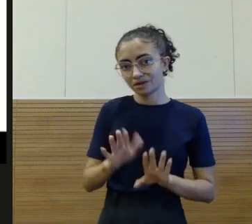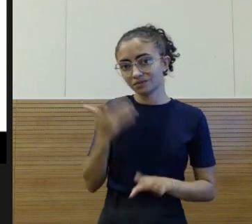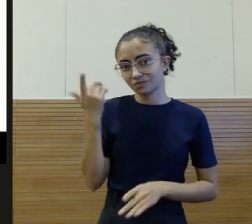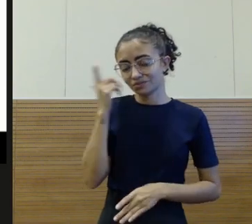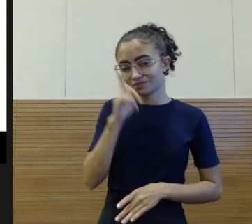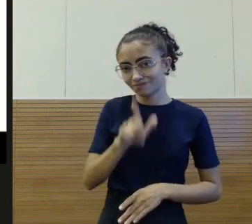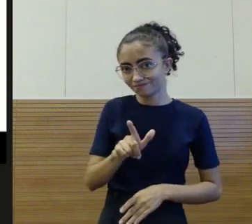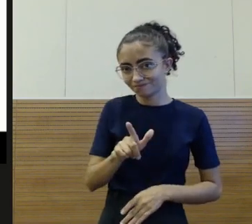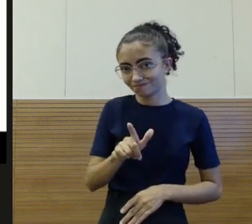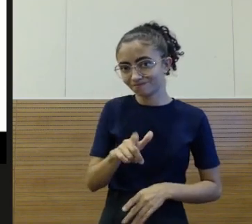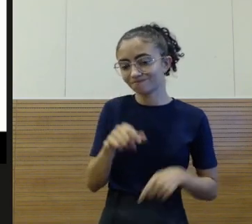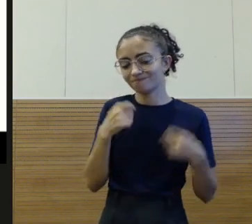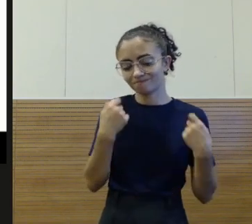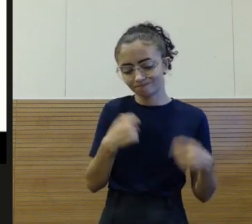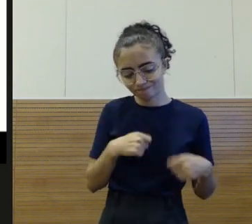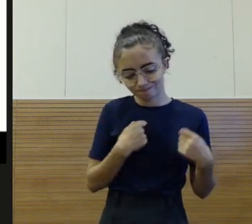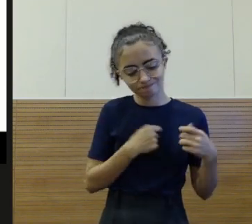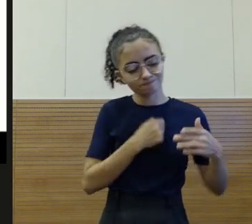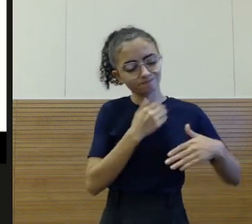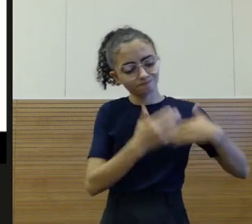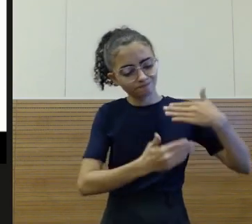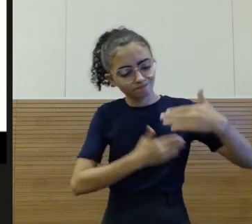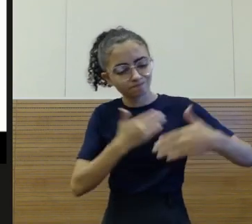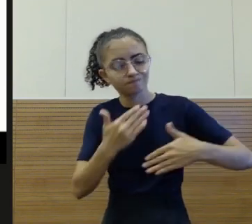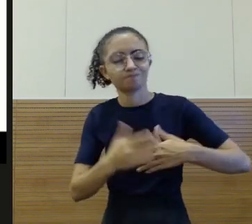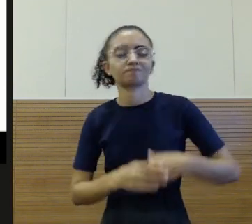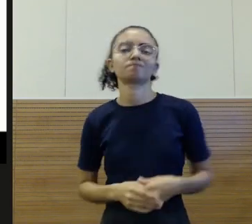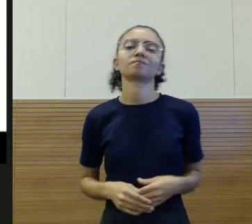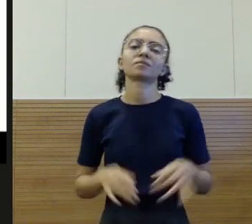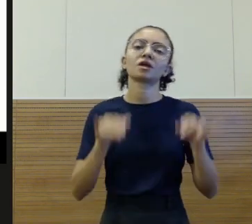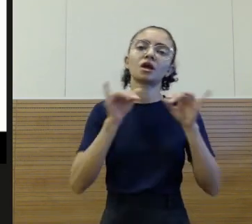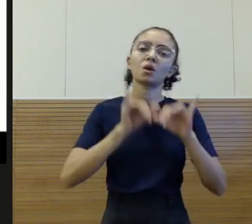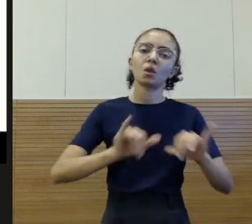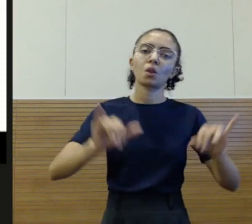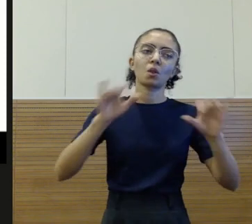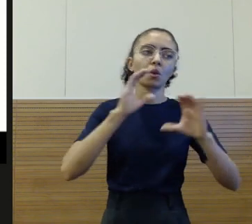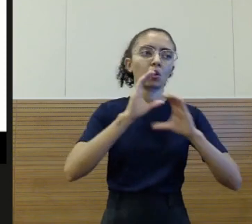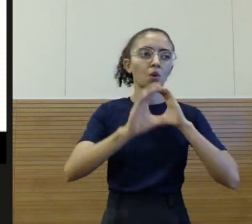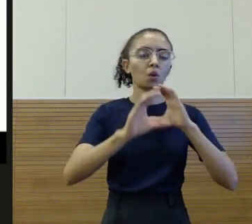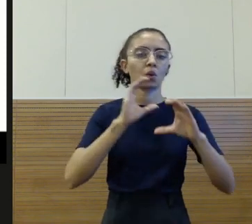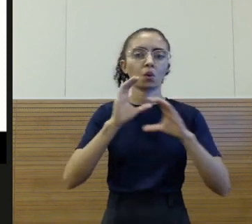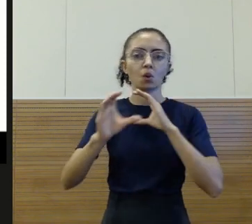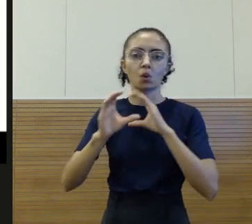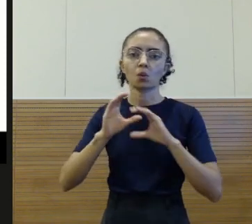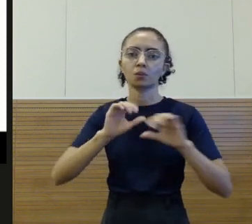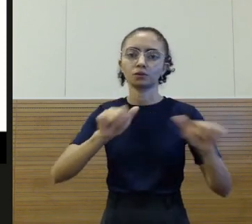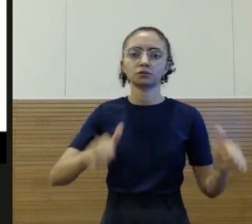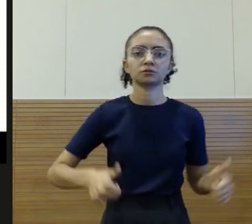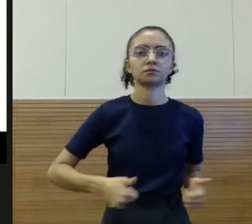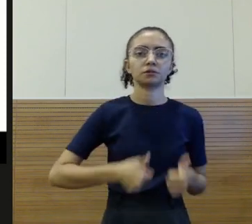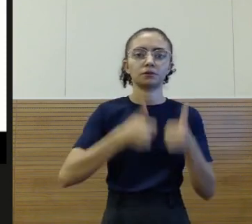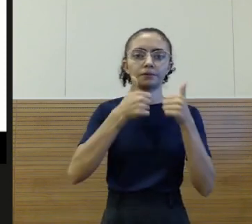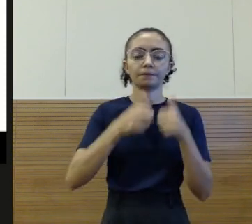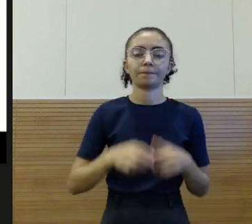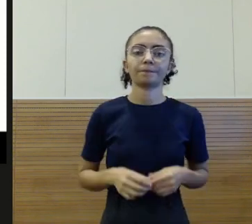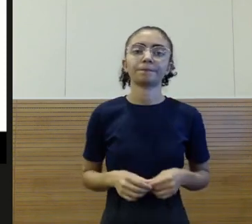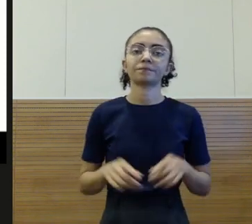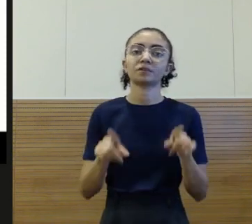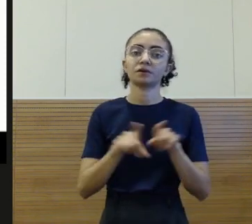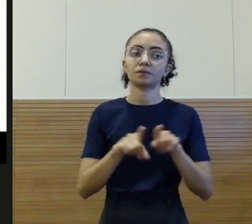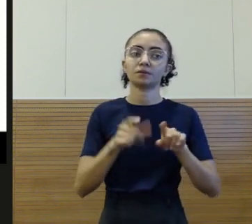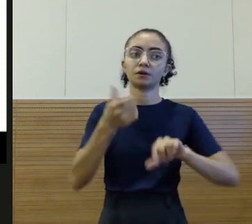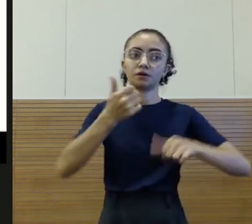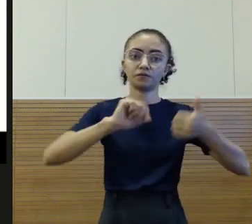isso, devem desenvolver, se comunicar, se implementar e avaliar de uma forma, de uma melhor maneira. Há uma crescente